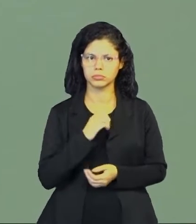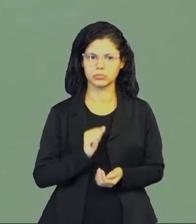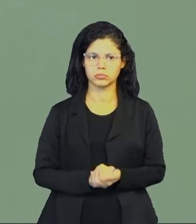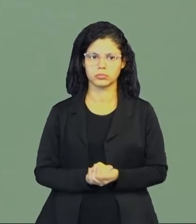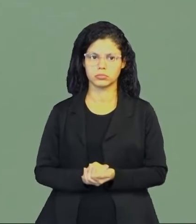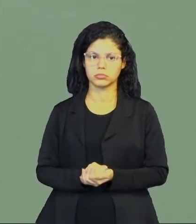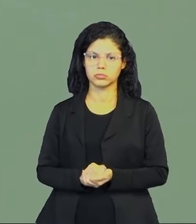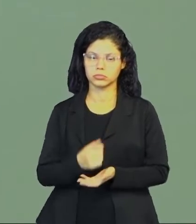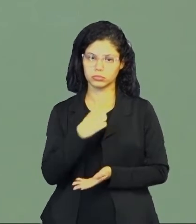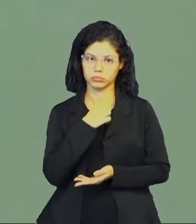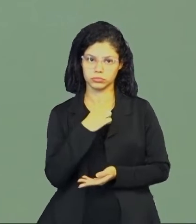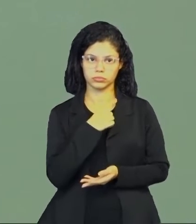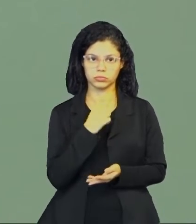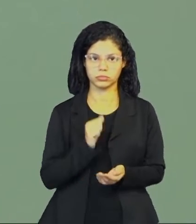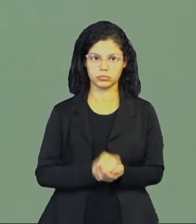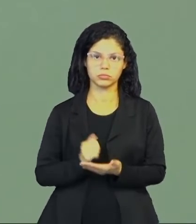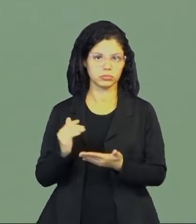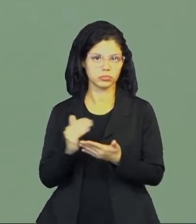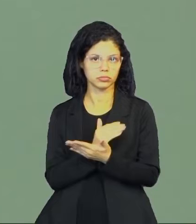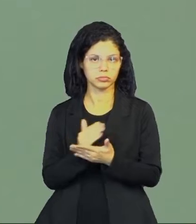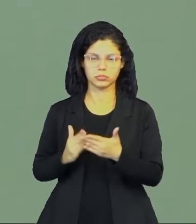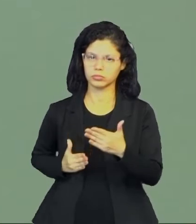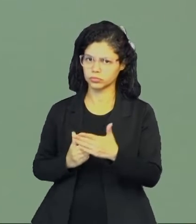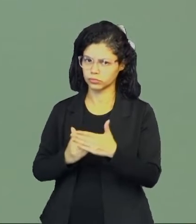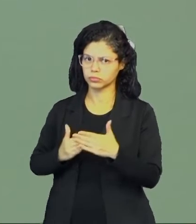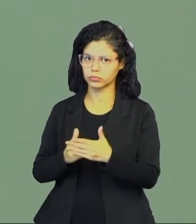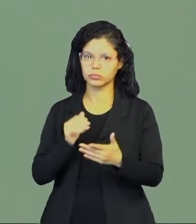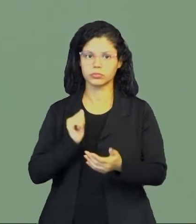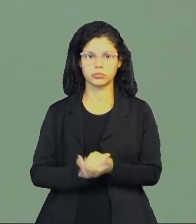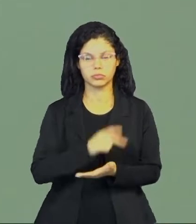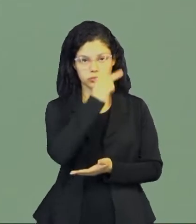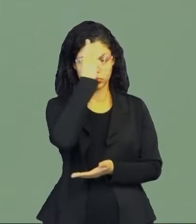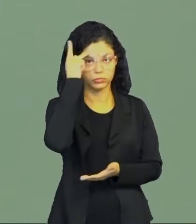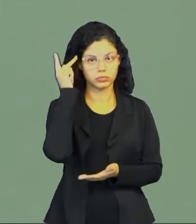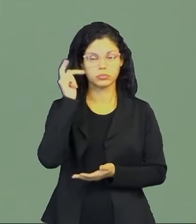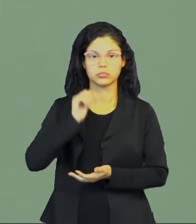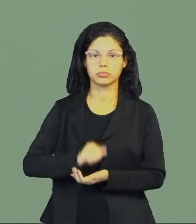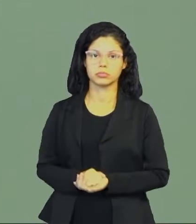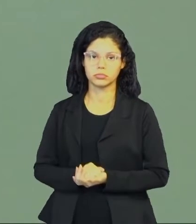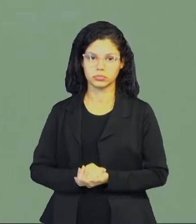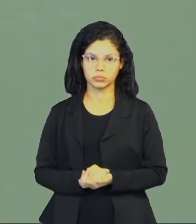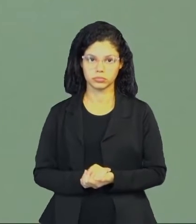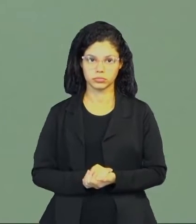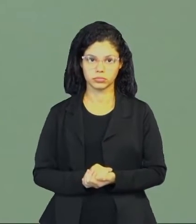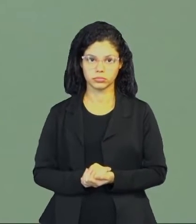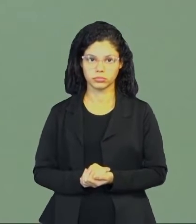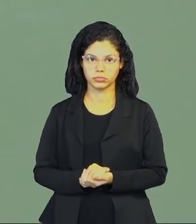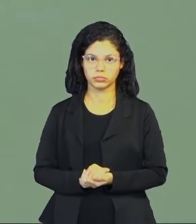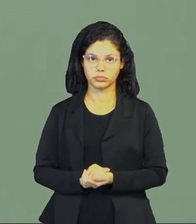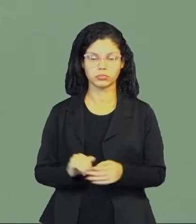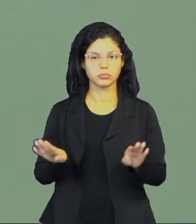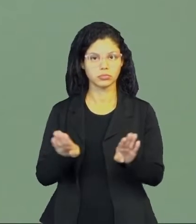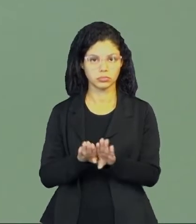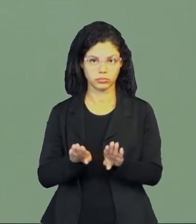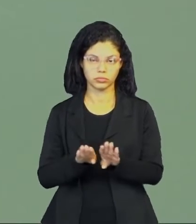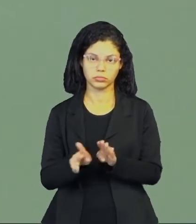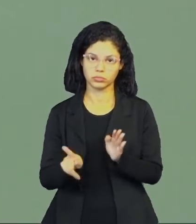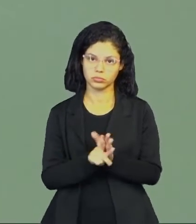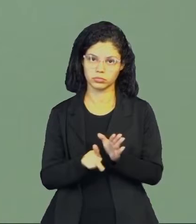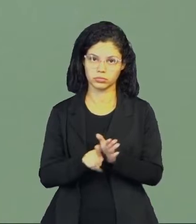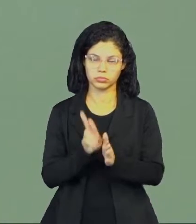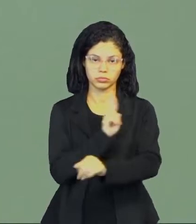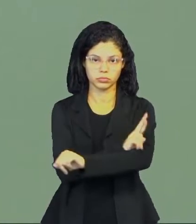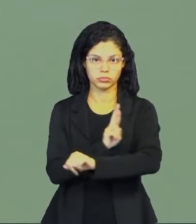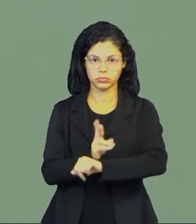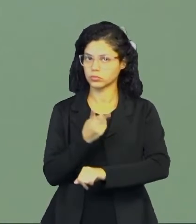censitário, existia, alguns impedimentos, a pessoa que pertencia a uma ordem religiosa,